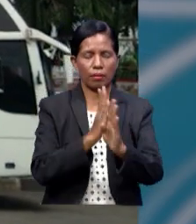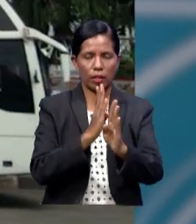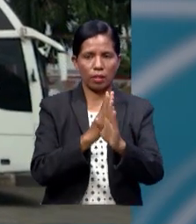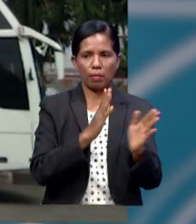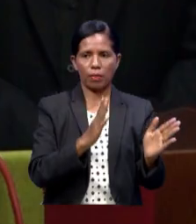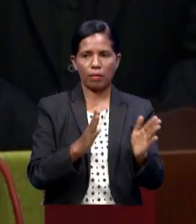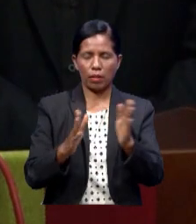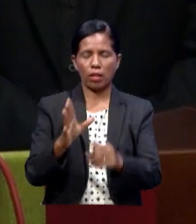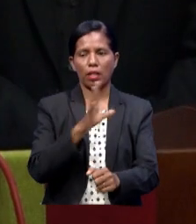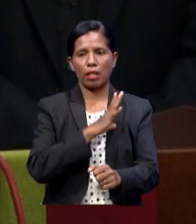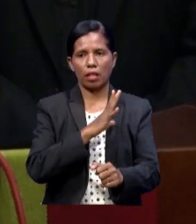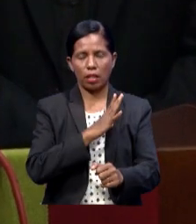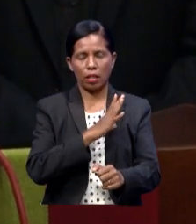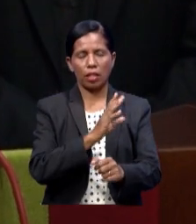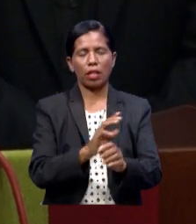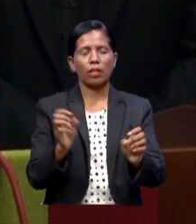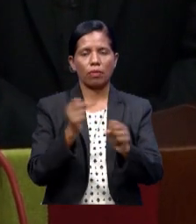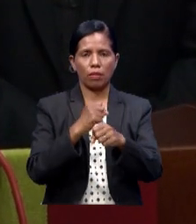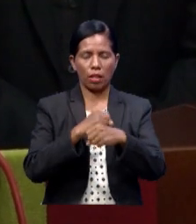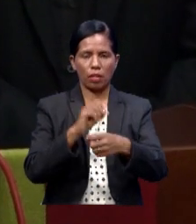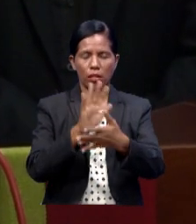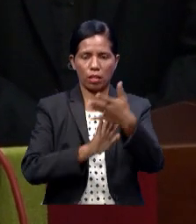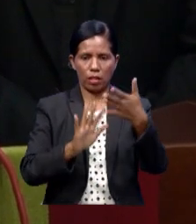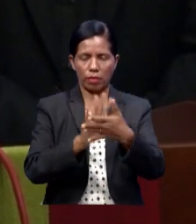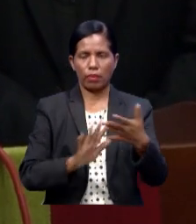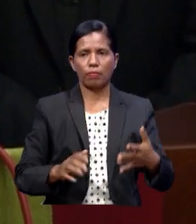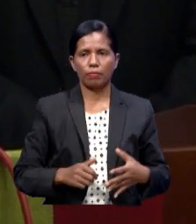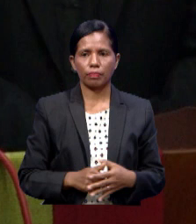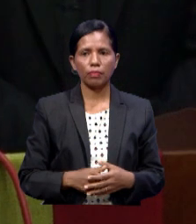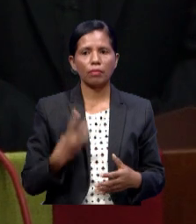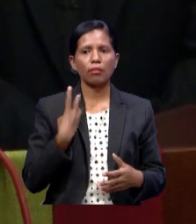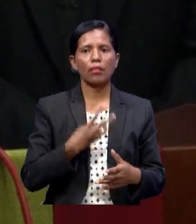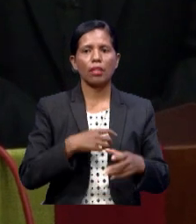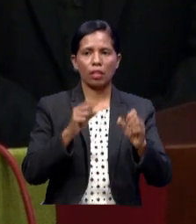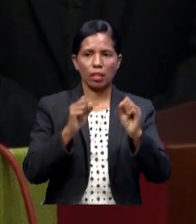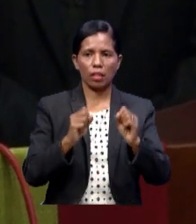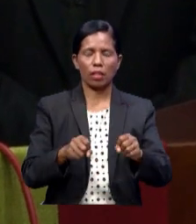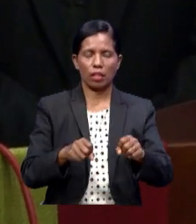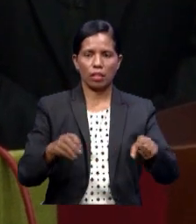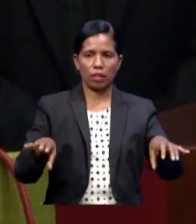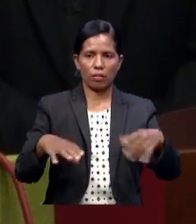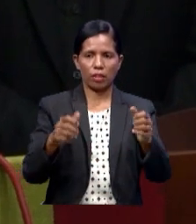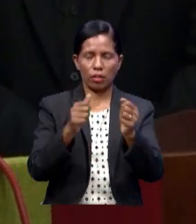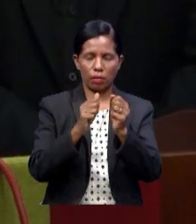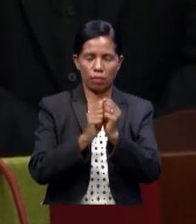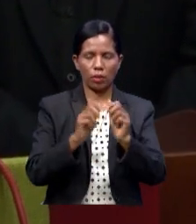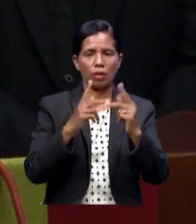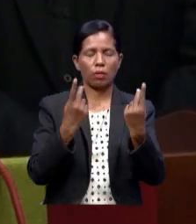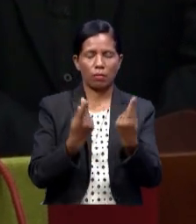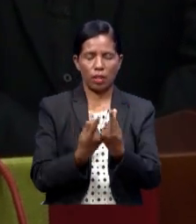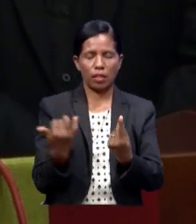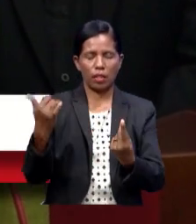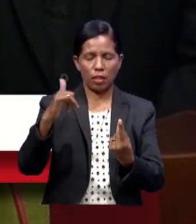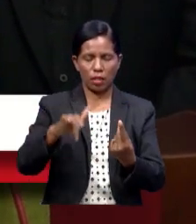no reindet atu halo lançamento. Ne, ide ne, ite tem que correr no empresário Sira, e empresários